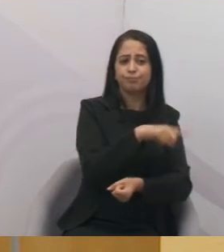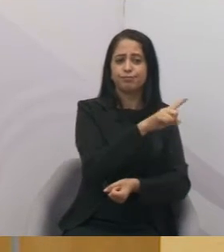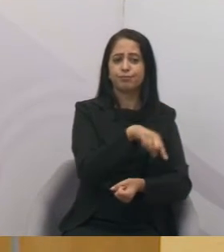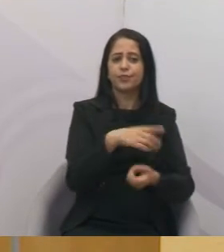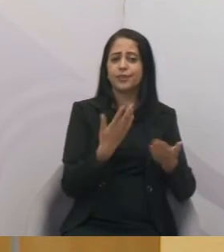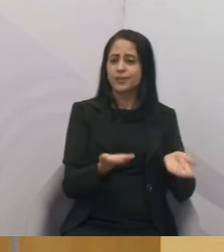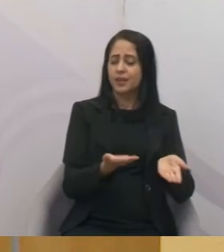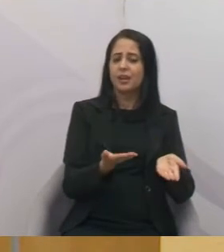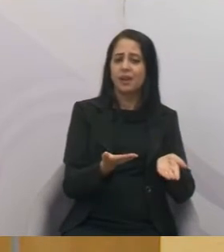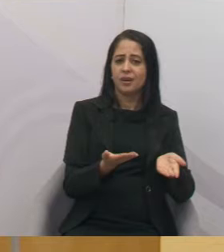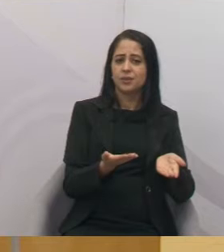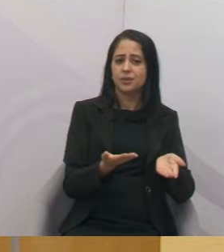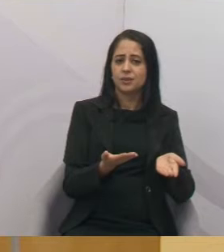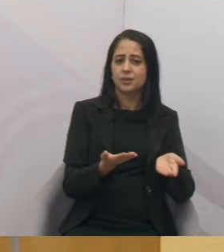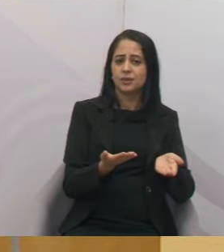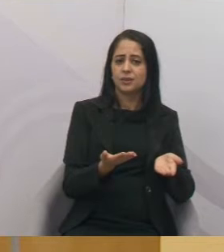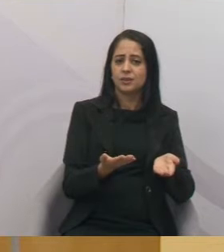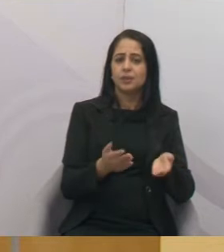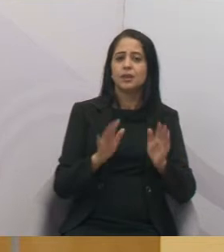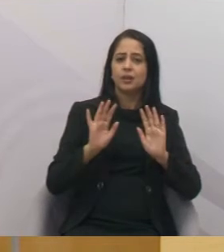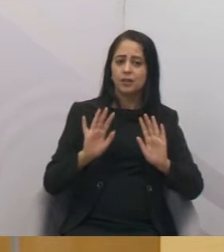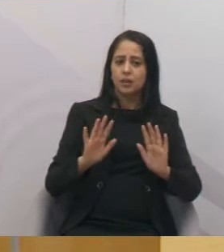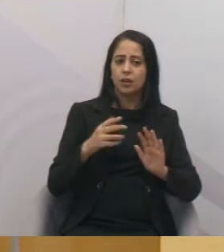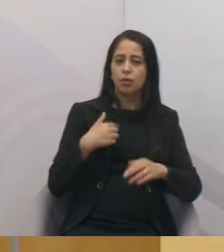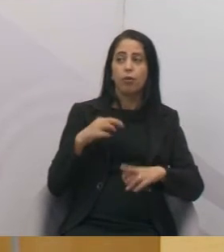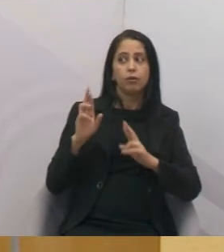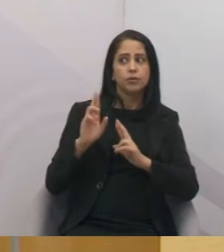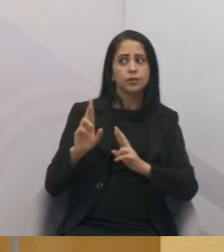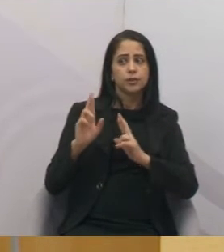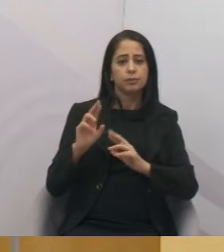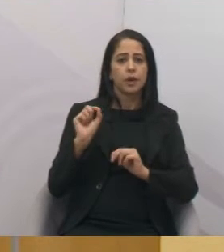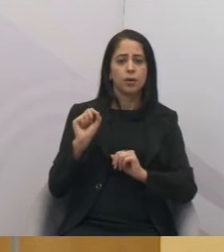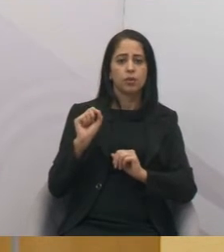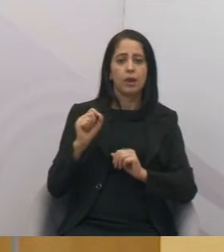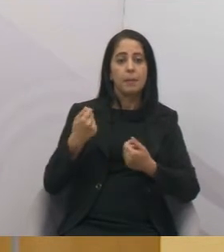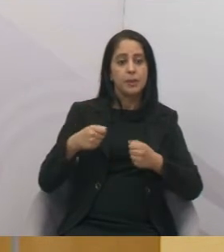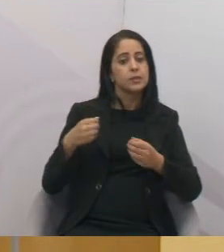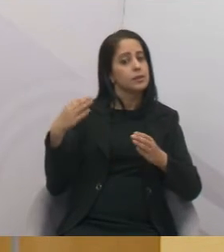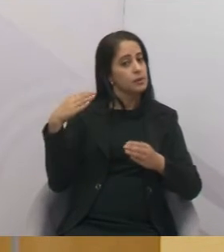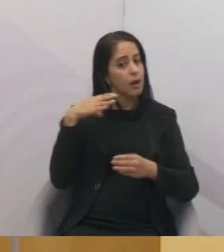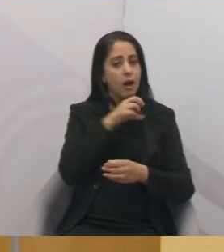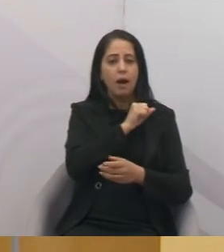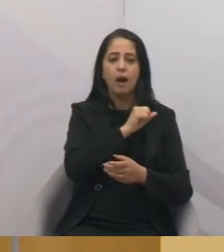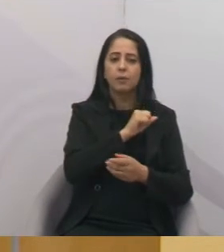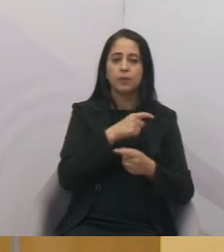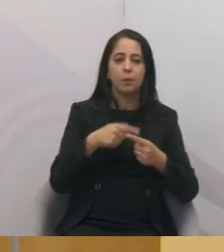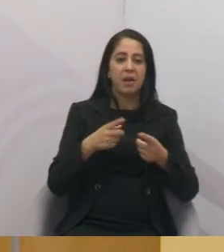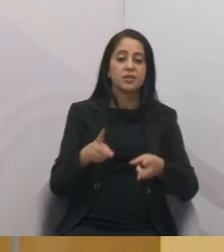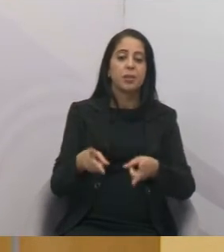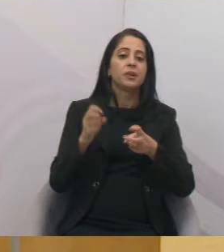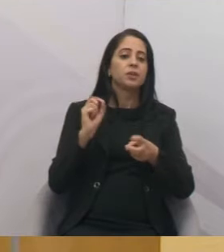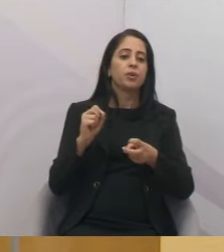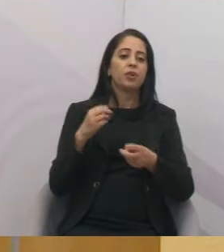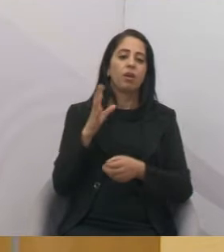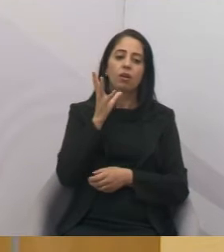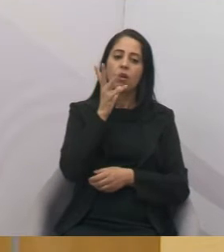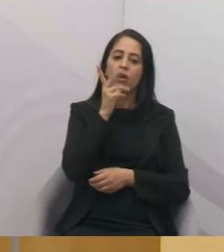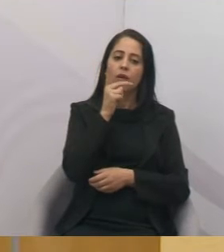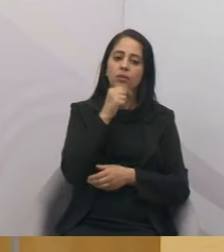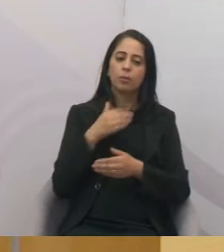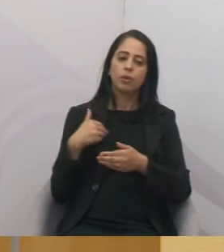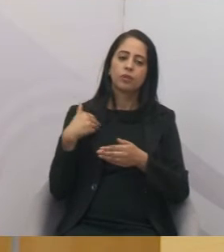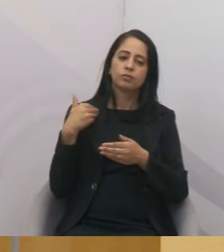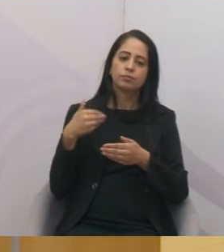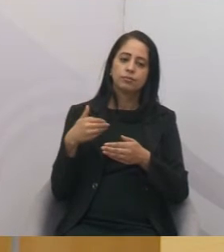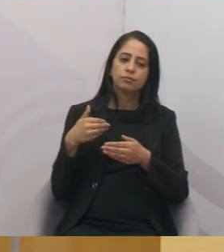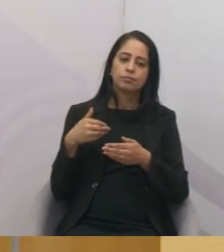e agora, com o Conselho do Meio Ambiente, eu esperava que ia ser um pouco mais veloz, mas o que a gente está vendo é que não tem a velocidade